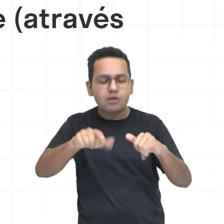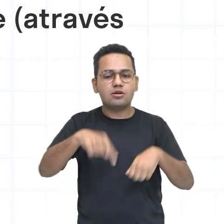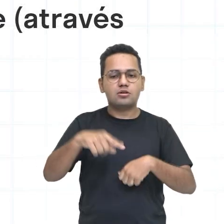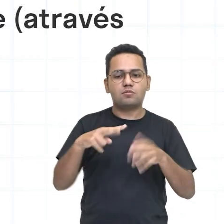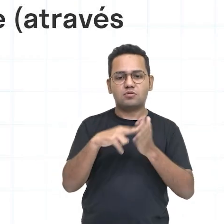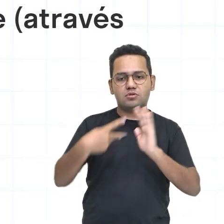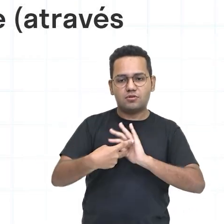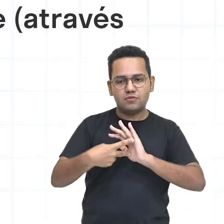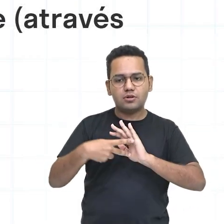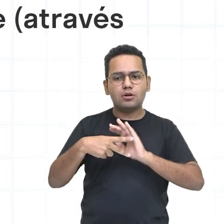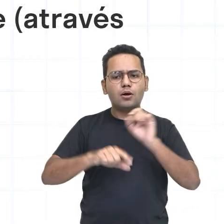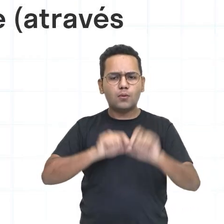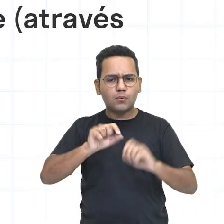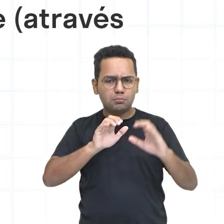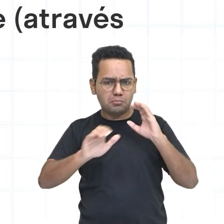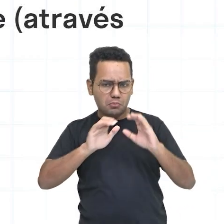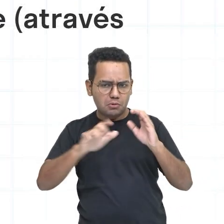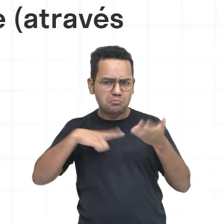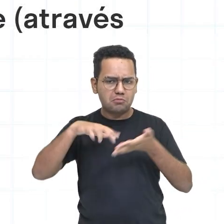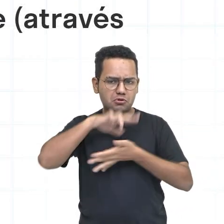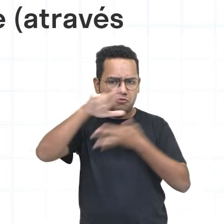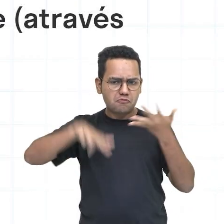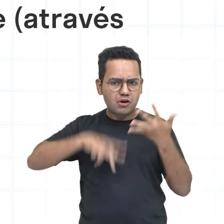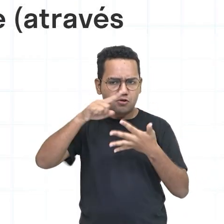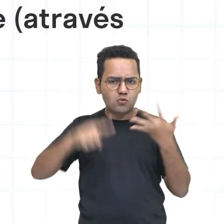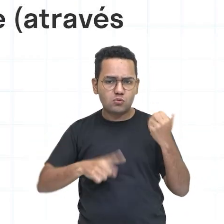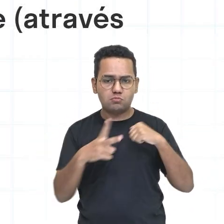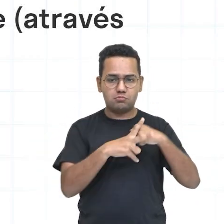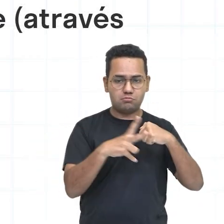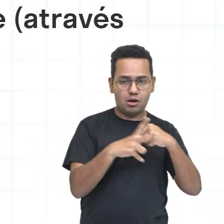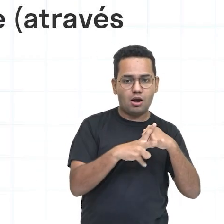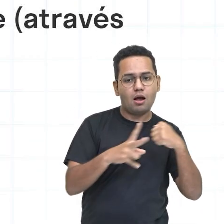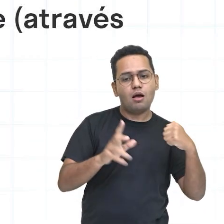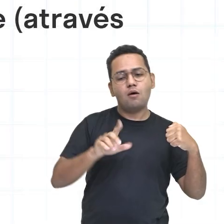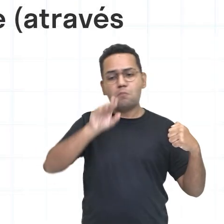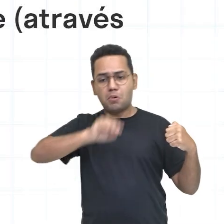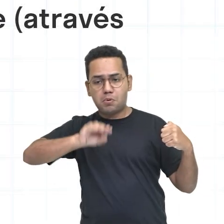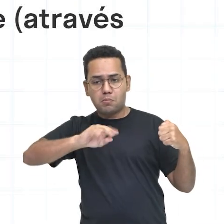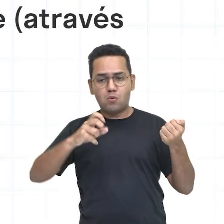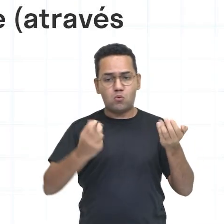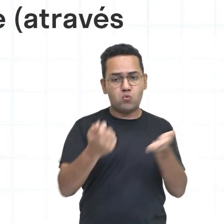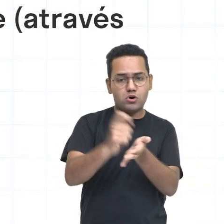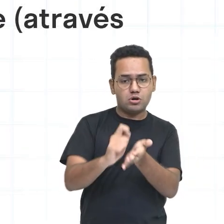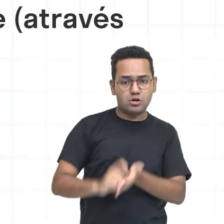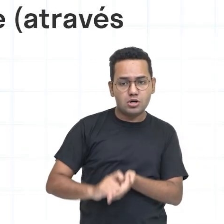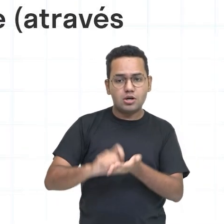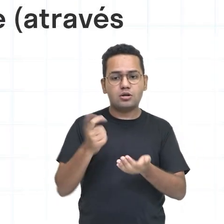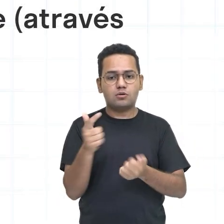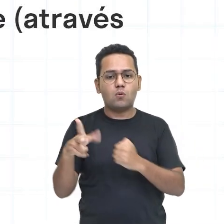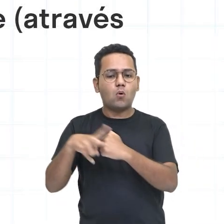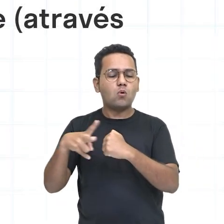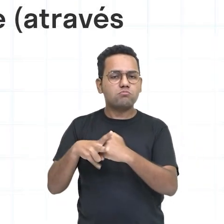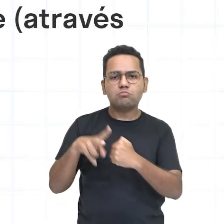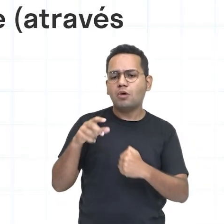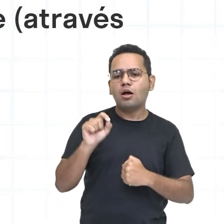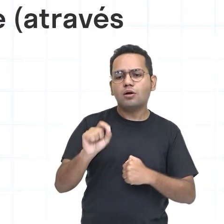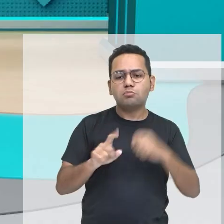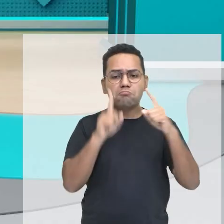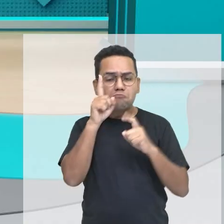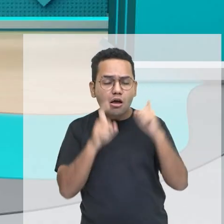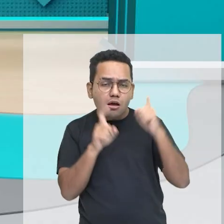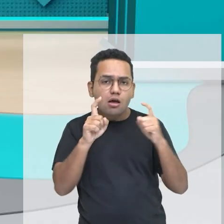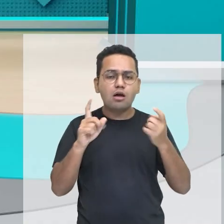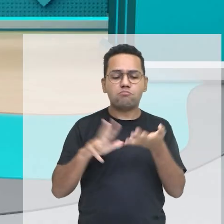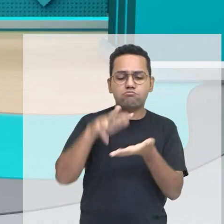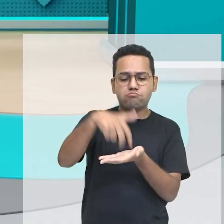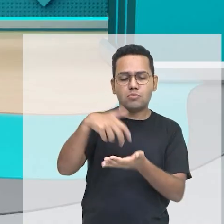não verbalmente, através de expressões faciais, gestos, postura corporal, etc. Então a comunicação,